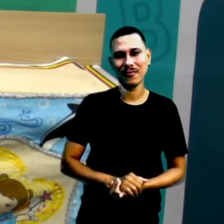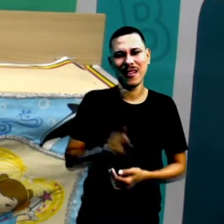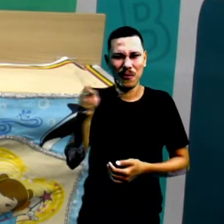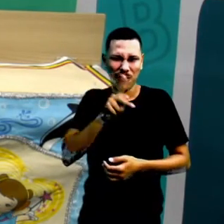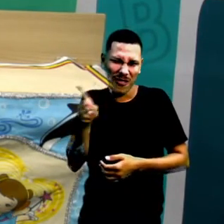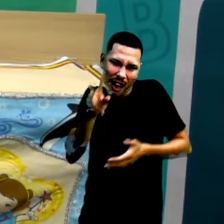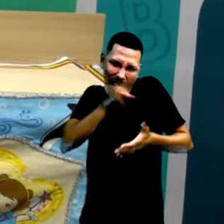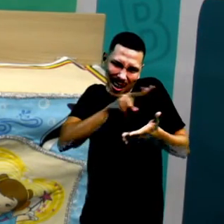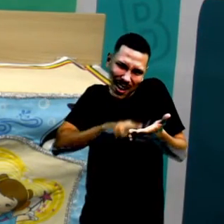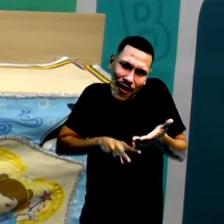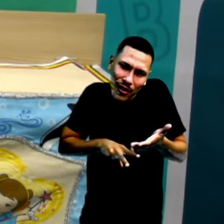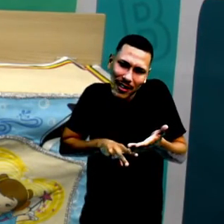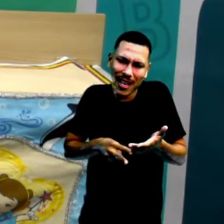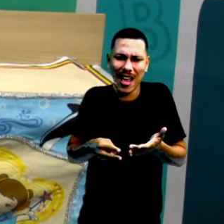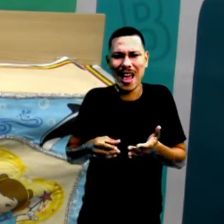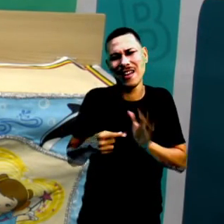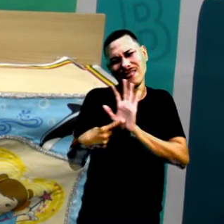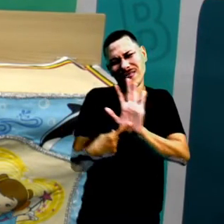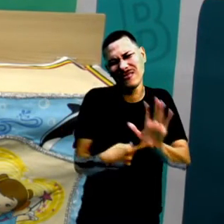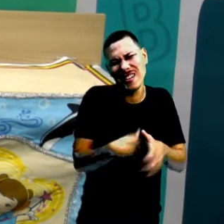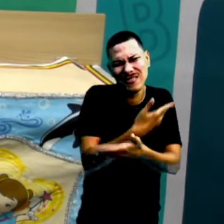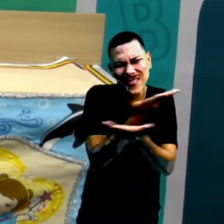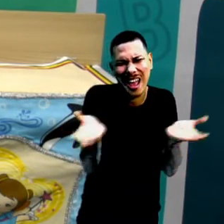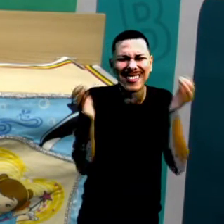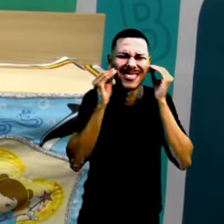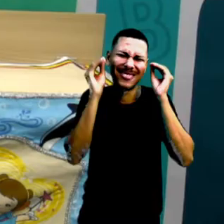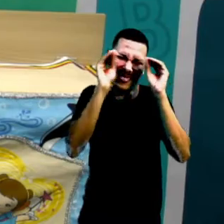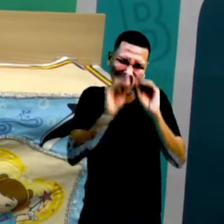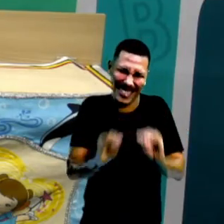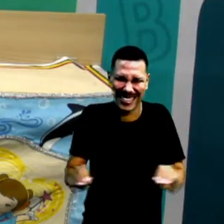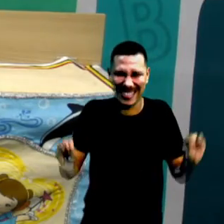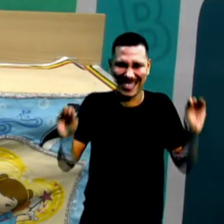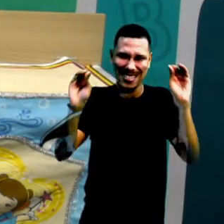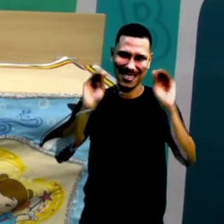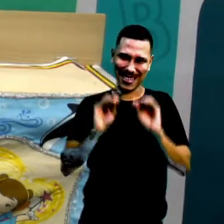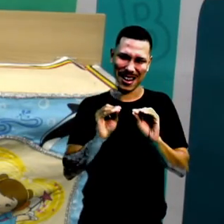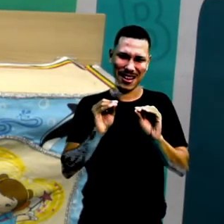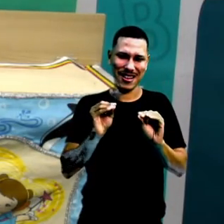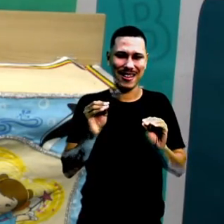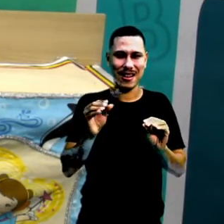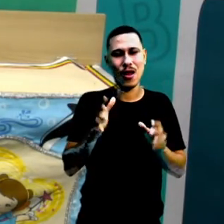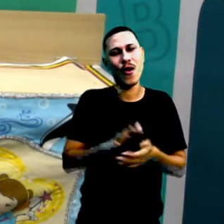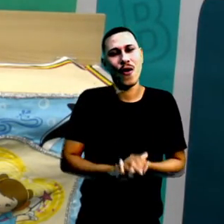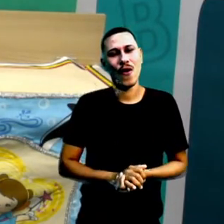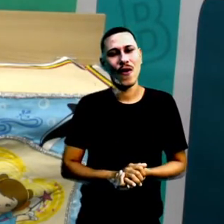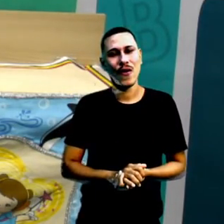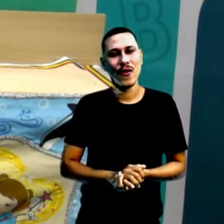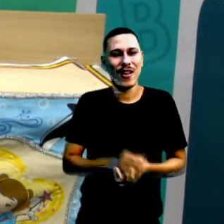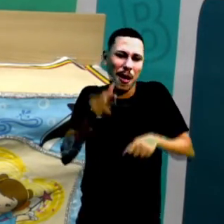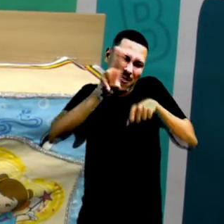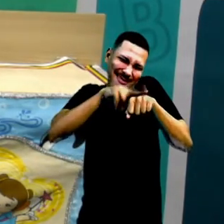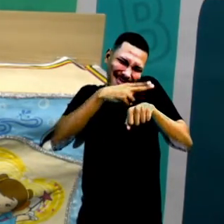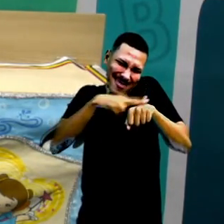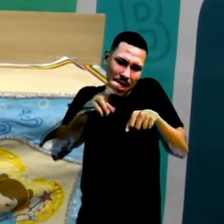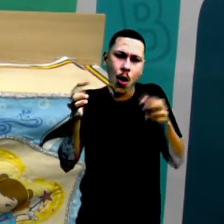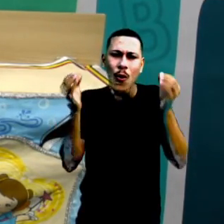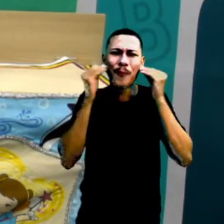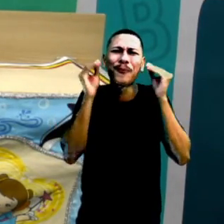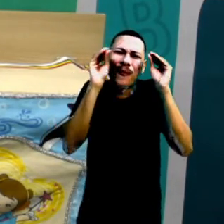e leiturinha deixar para vocês aquele beijo bem gostoso mas com sabor de que